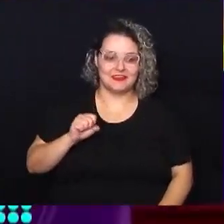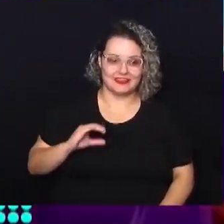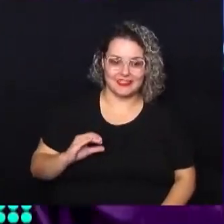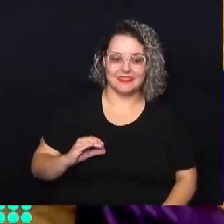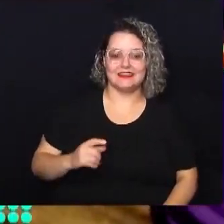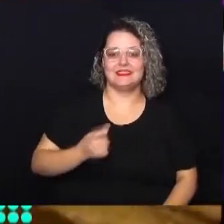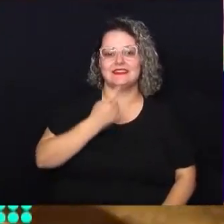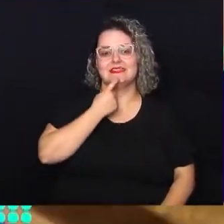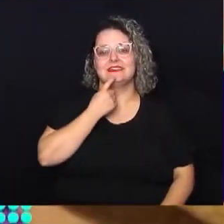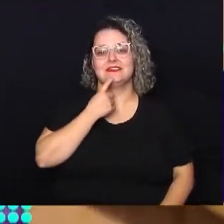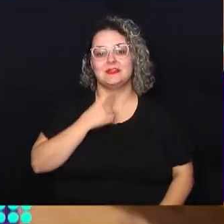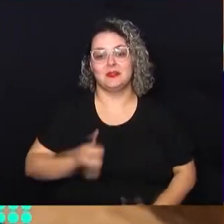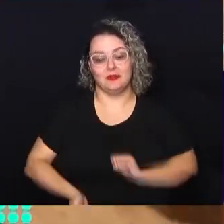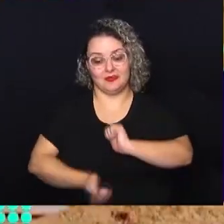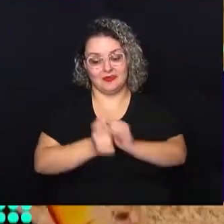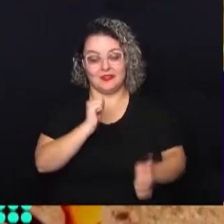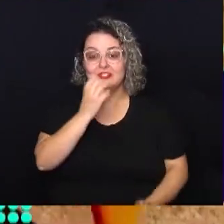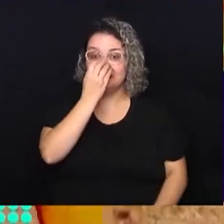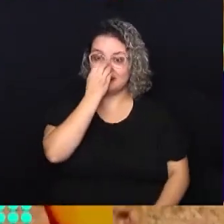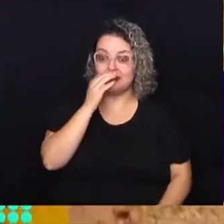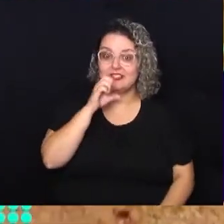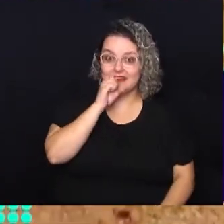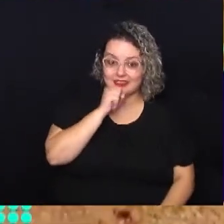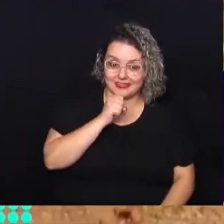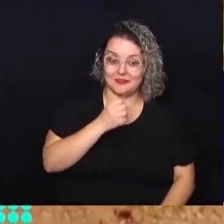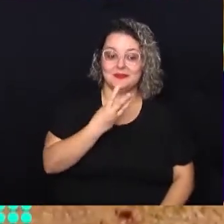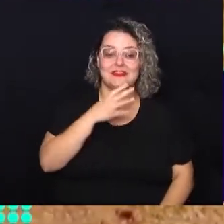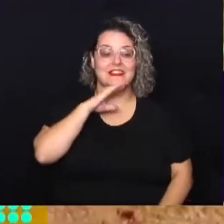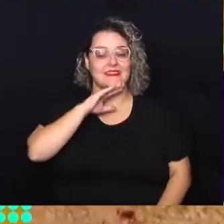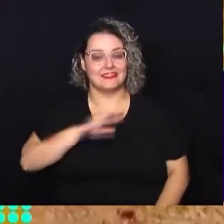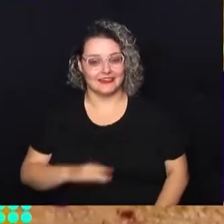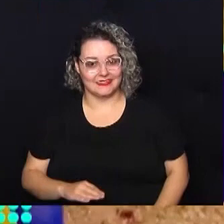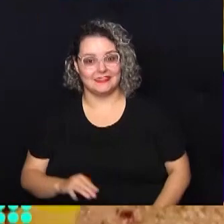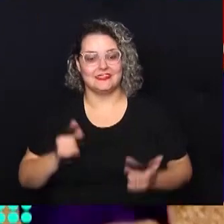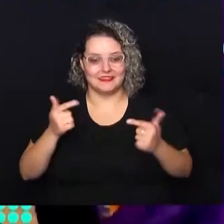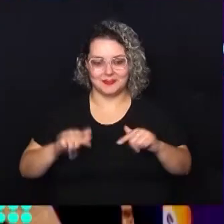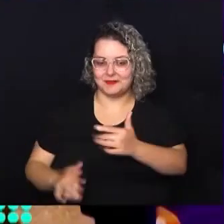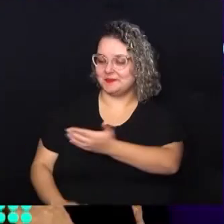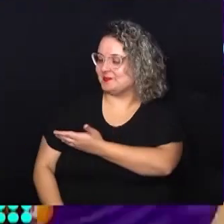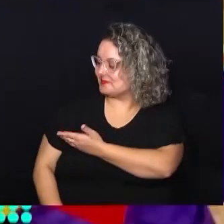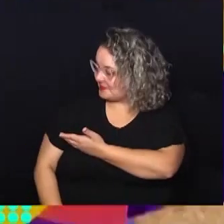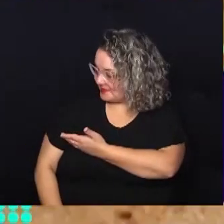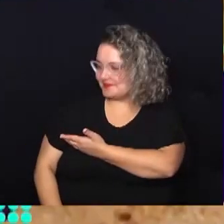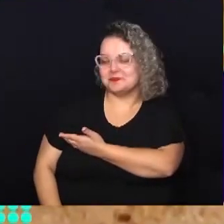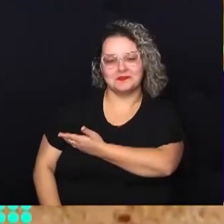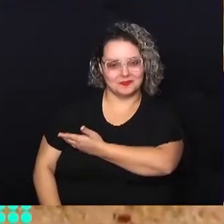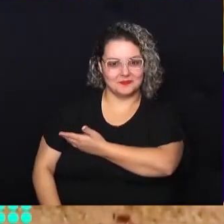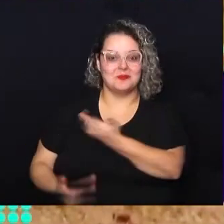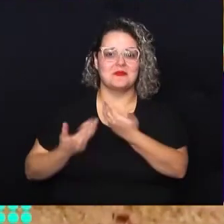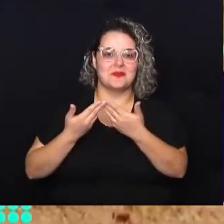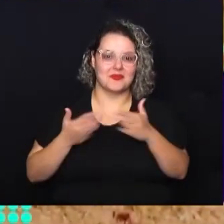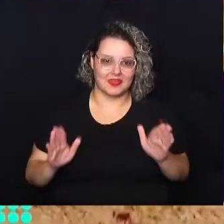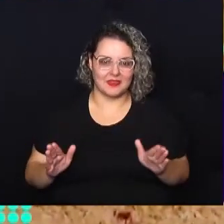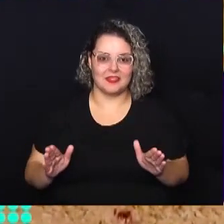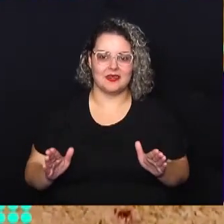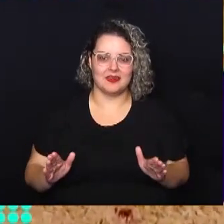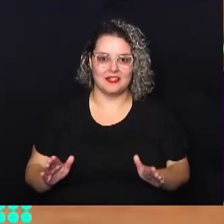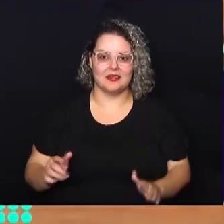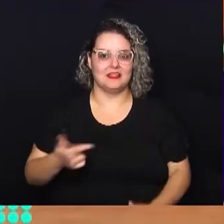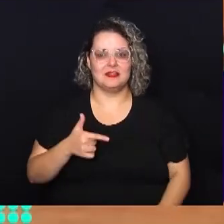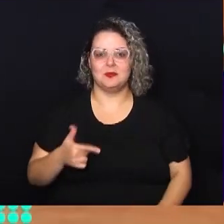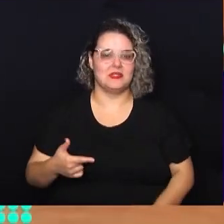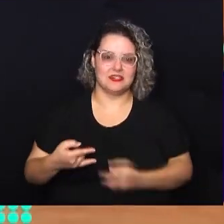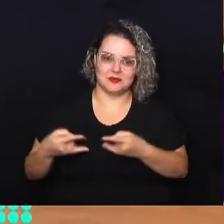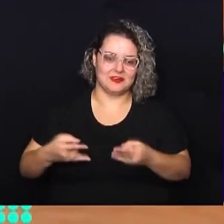futebol de palhaças. Sábado, às 3 da tarde, no Espaço Arena. Atividade aberta sem retirada de